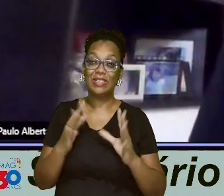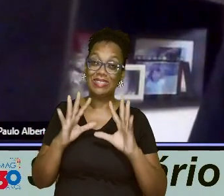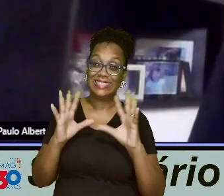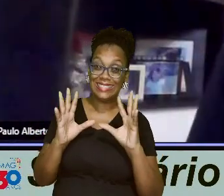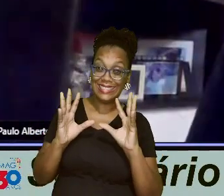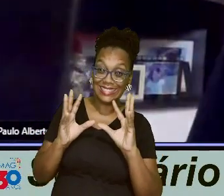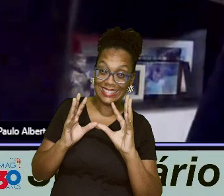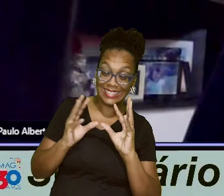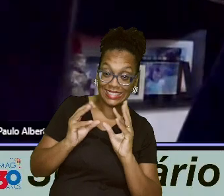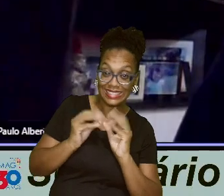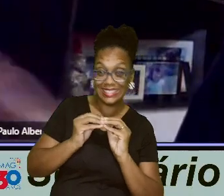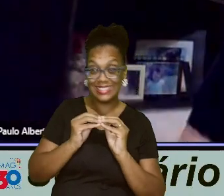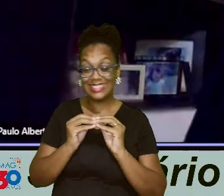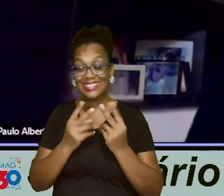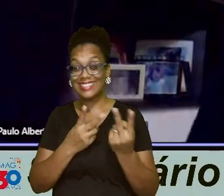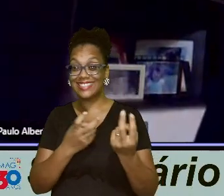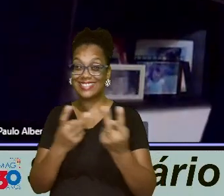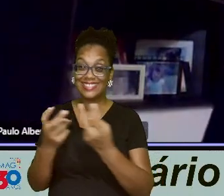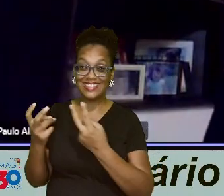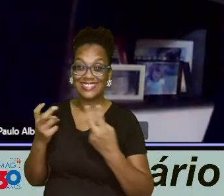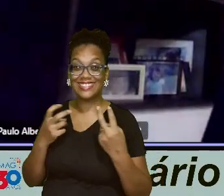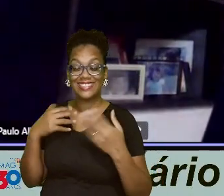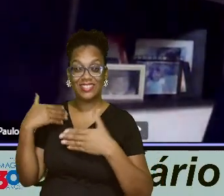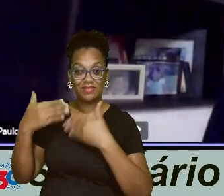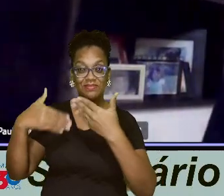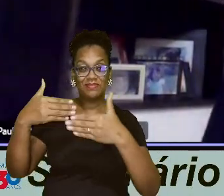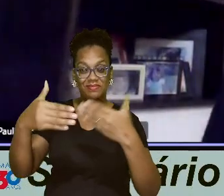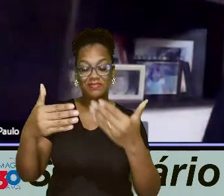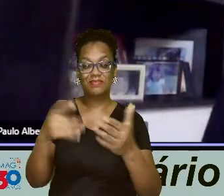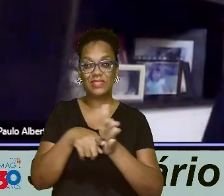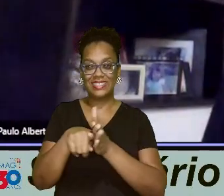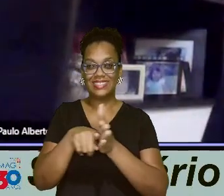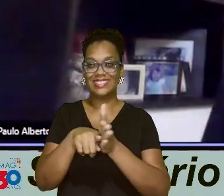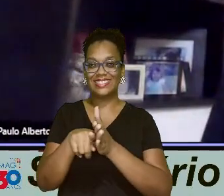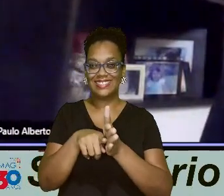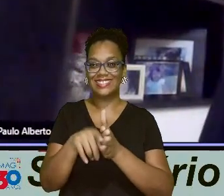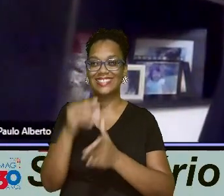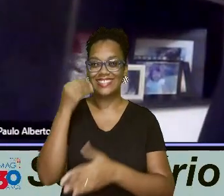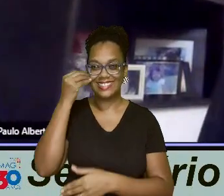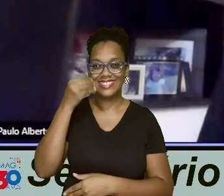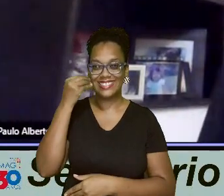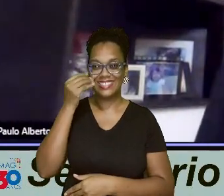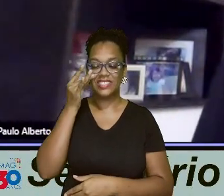que observamos, né, ao tempo da realização da pesquisa empírica.